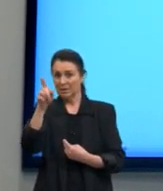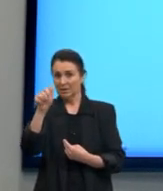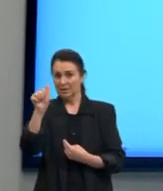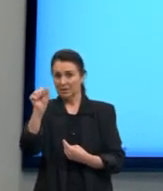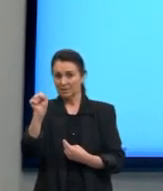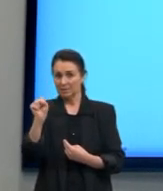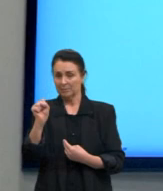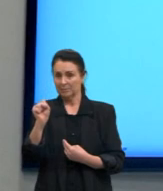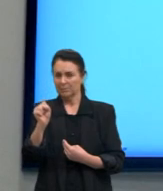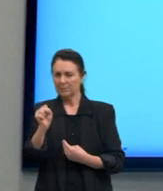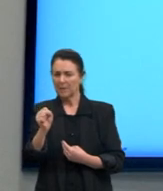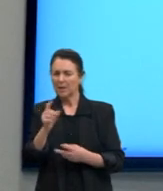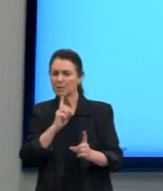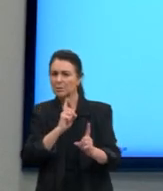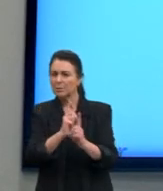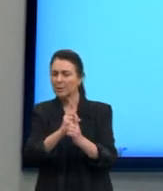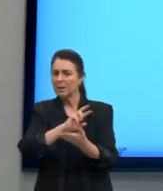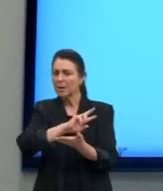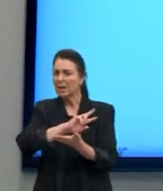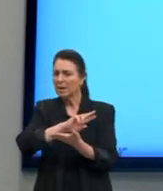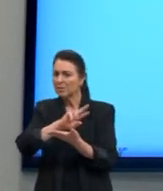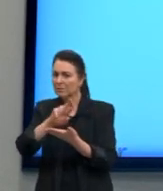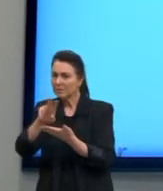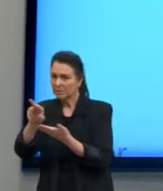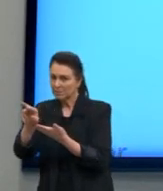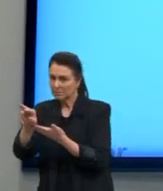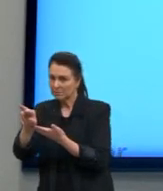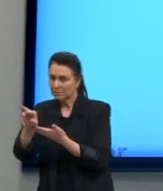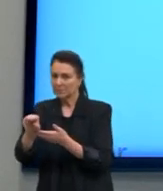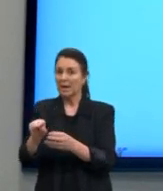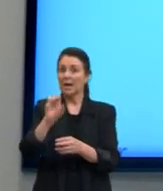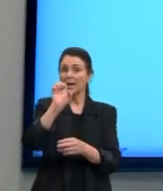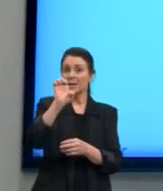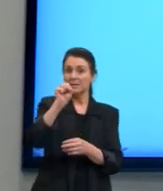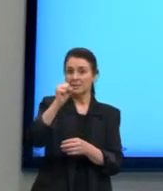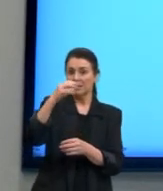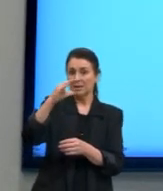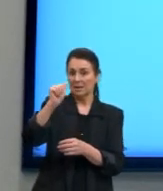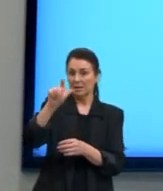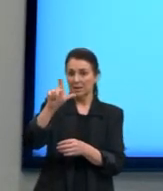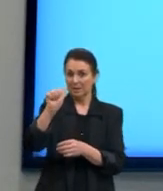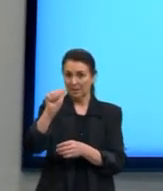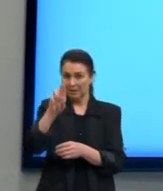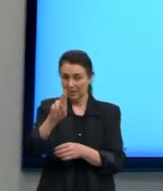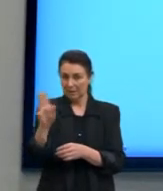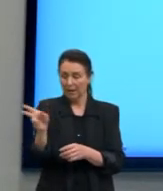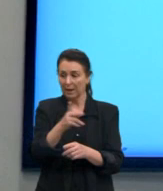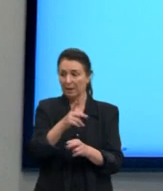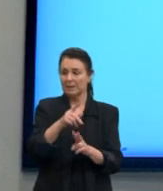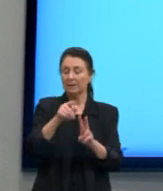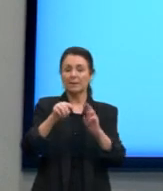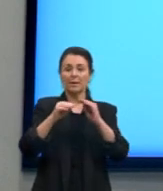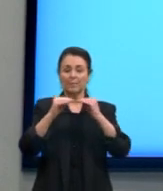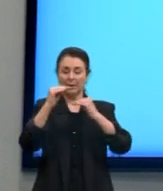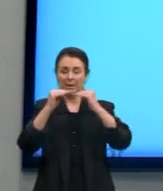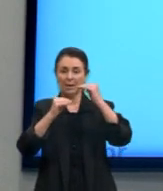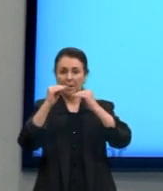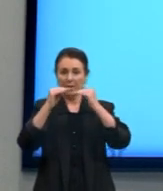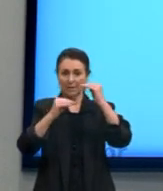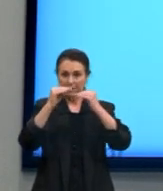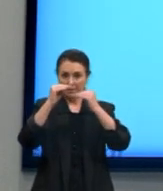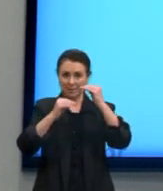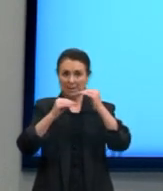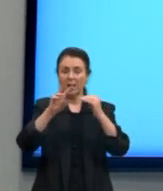diferenciar uma grandeza escalar de uma grandeza vetorial tá então grandeza vetorial é